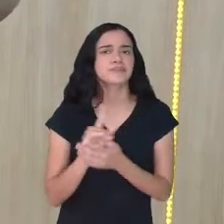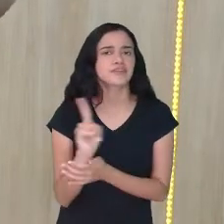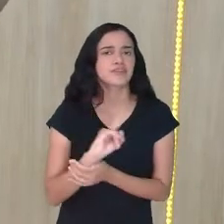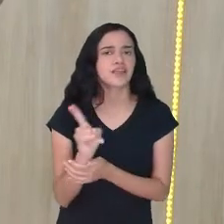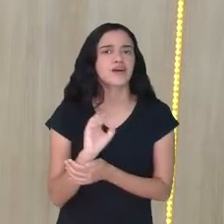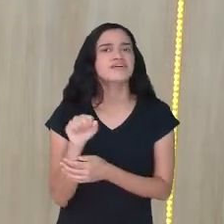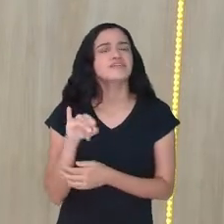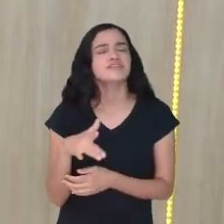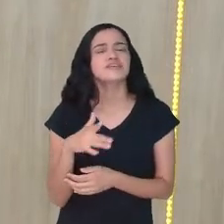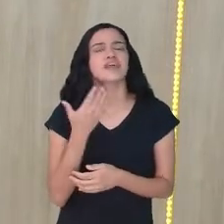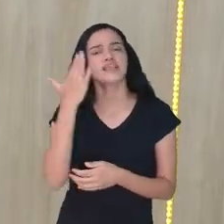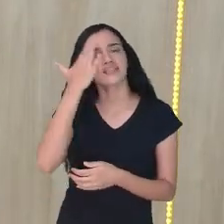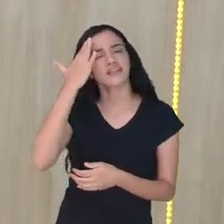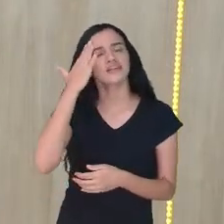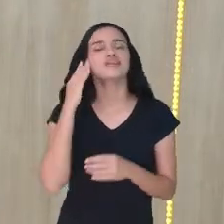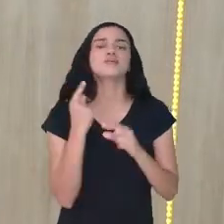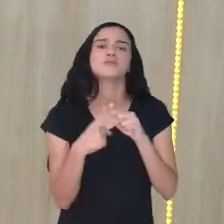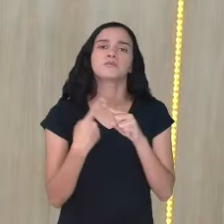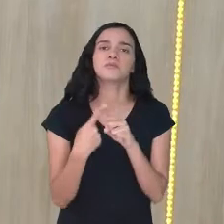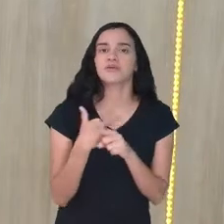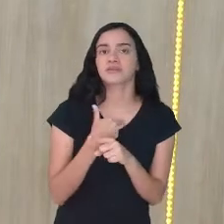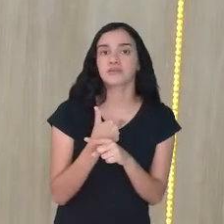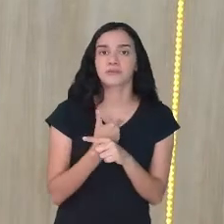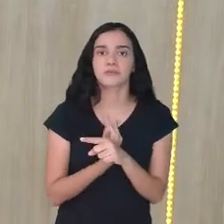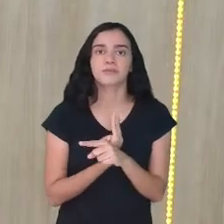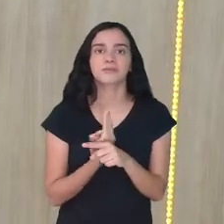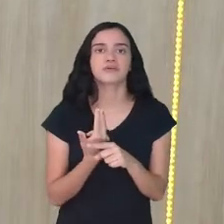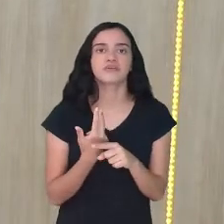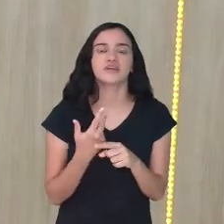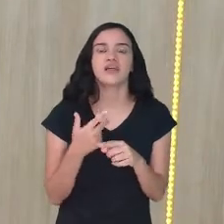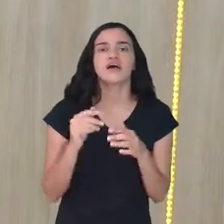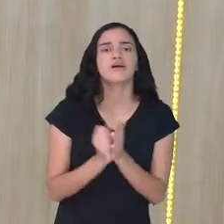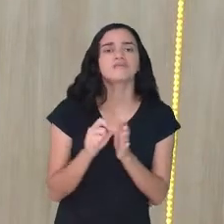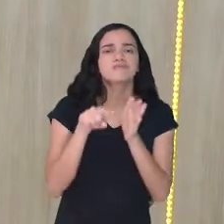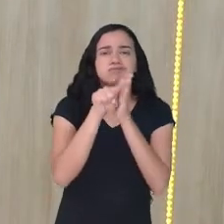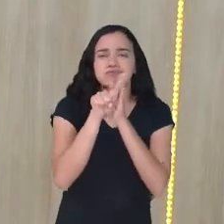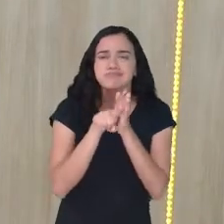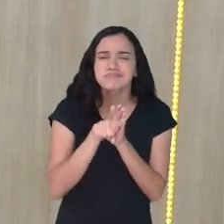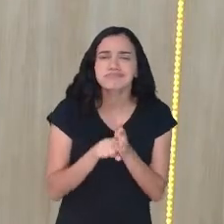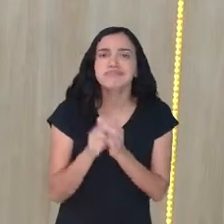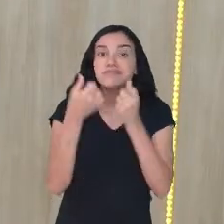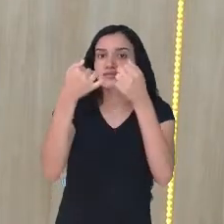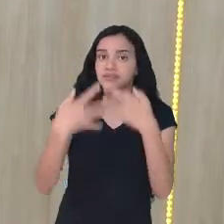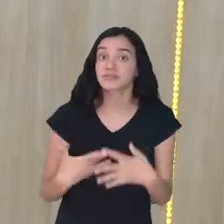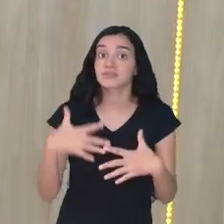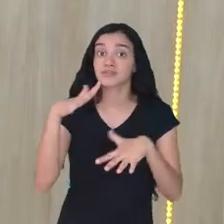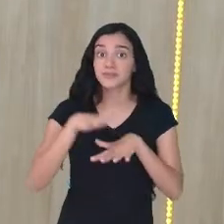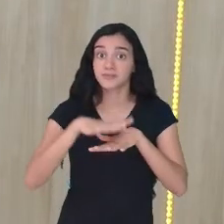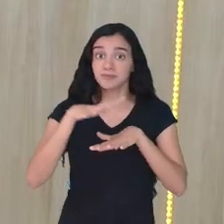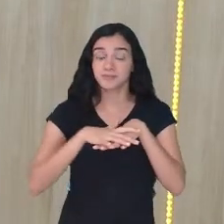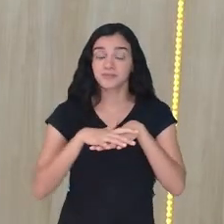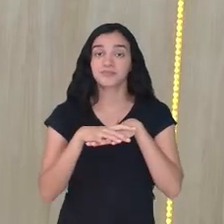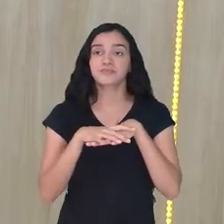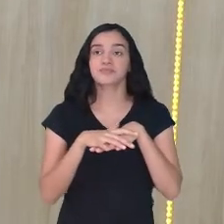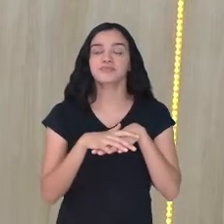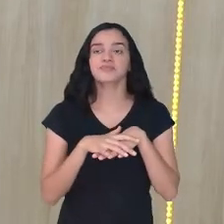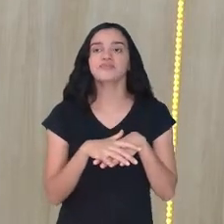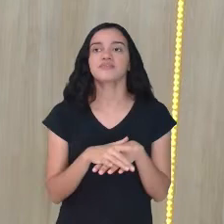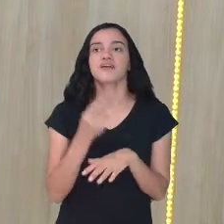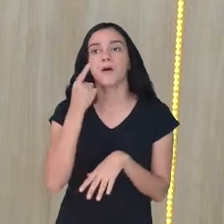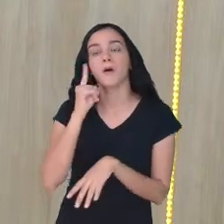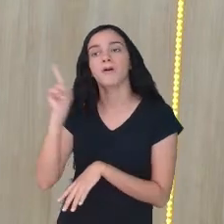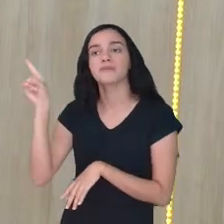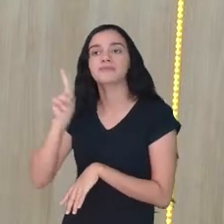que não pode, não precisa ir atrás da explicação da matemática.